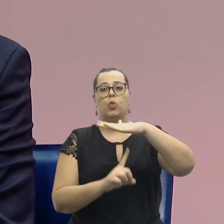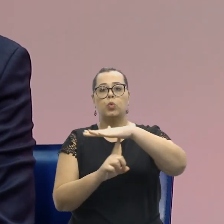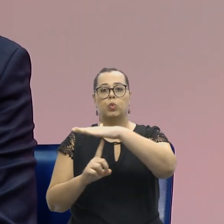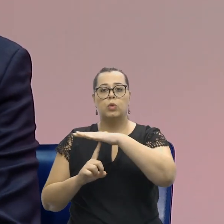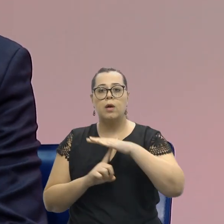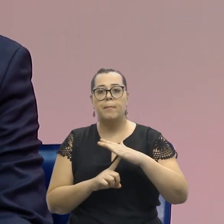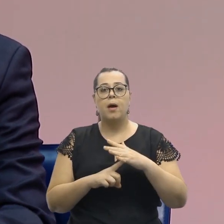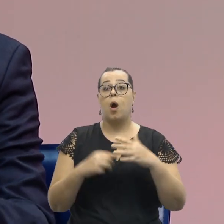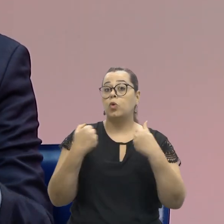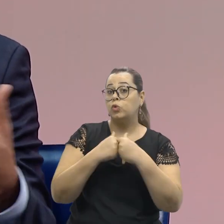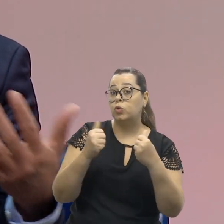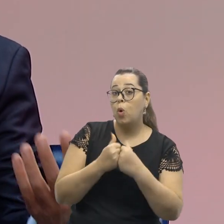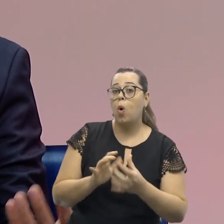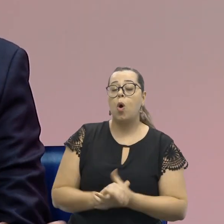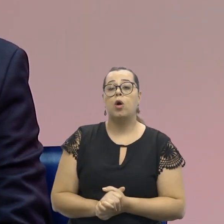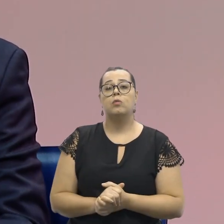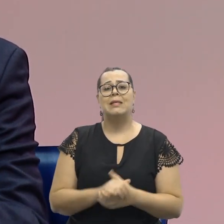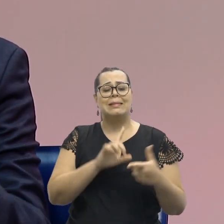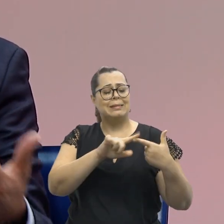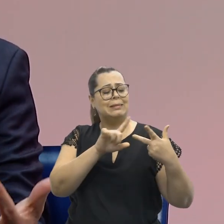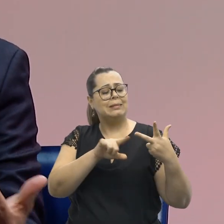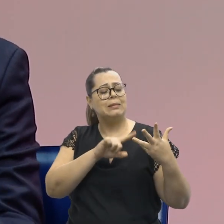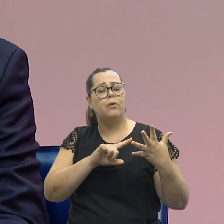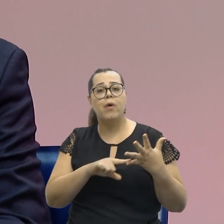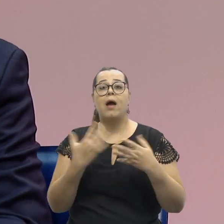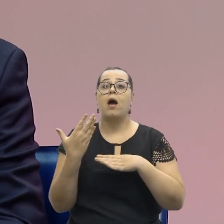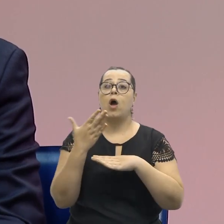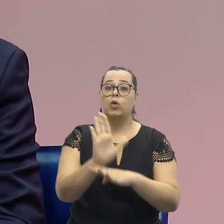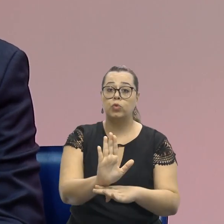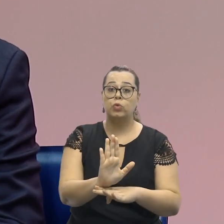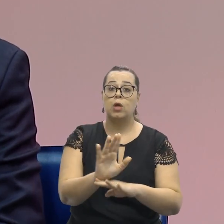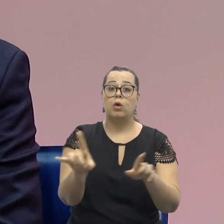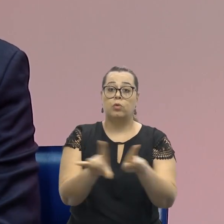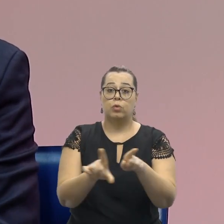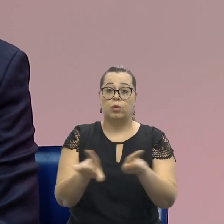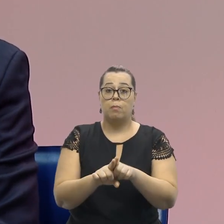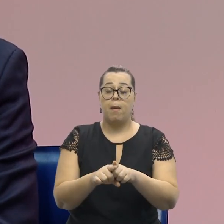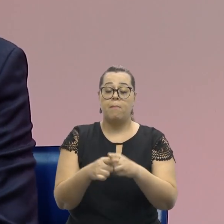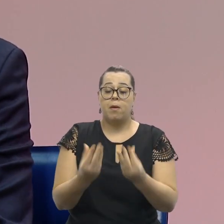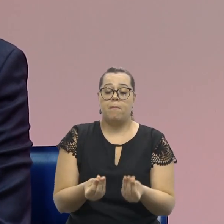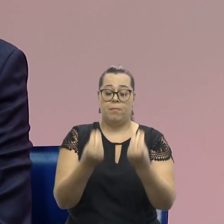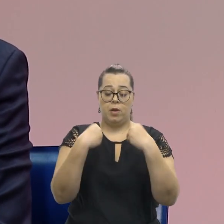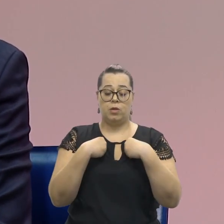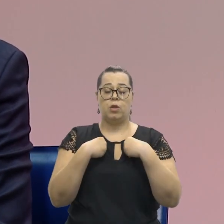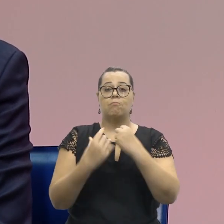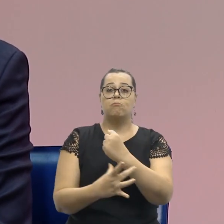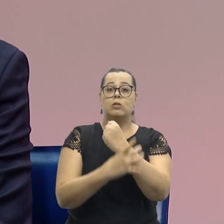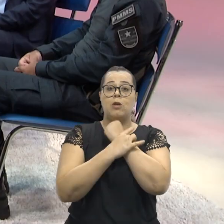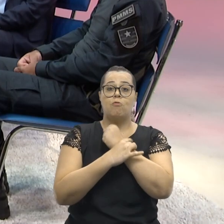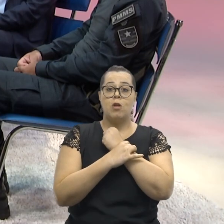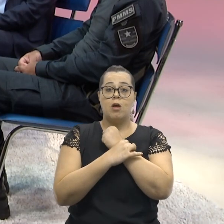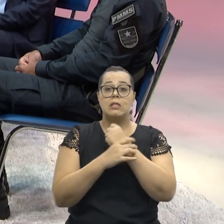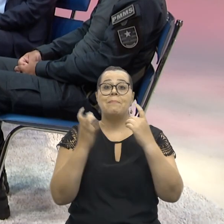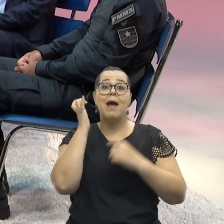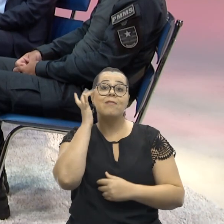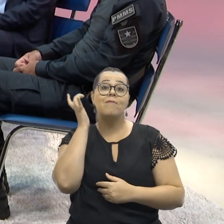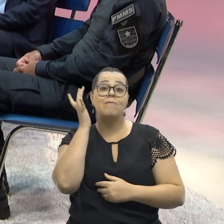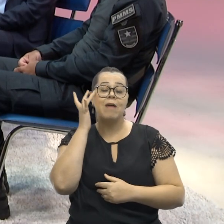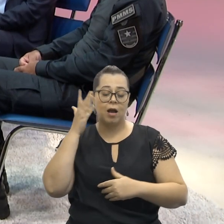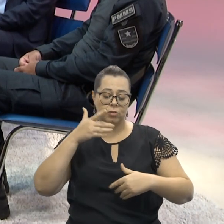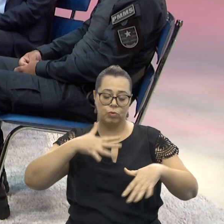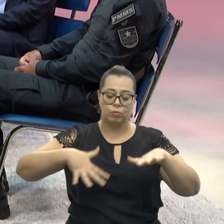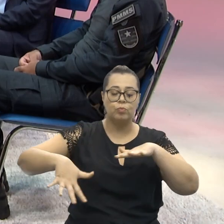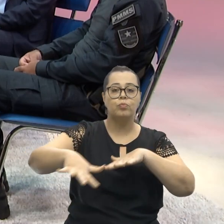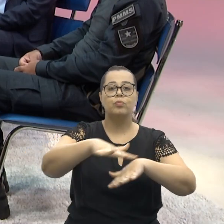de ônibus, enfim, são várias questões que acabam ajudando a mobilidade e gerando automaticamente segurança e maior fluidez ao